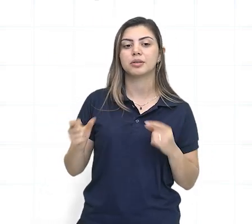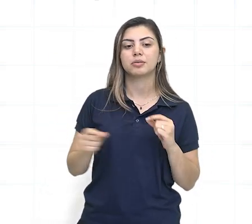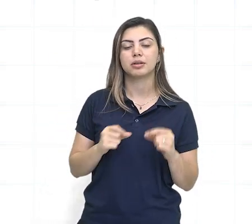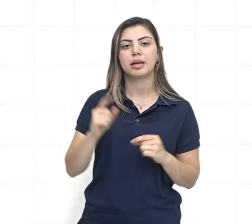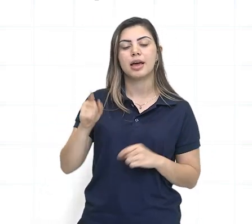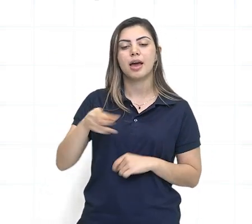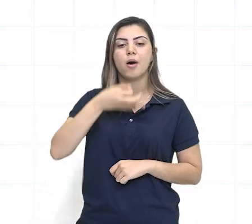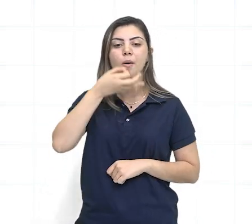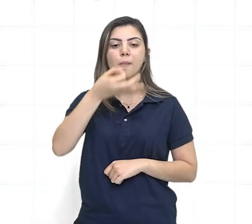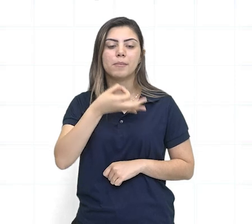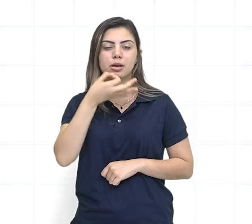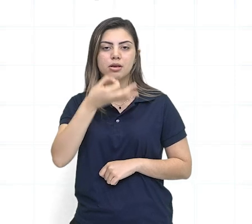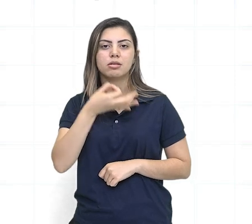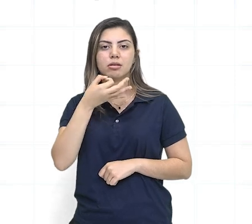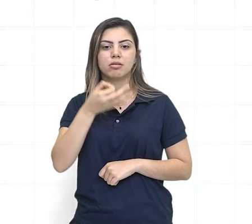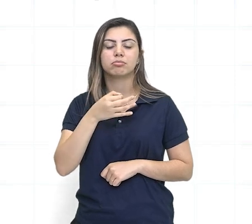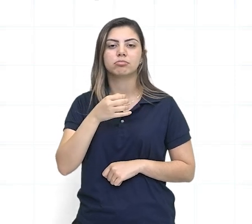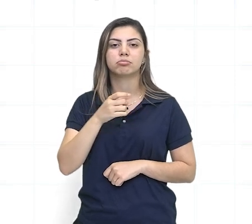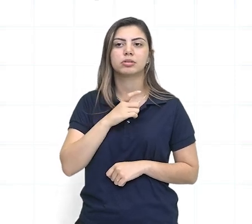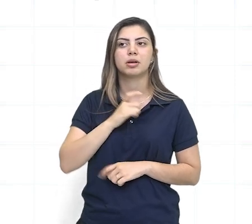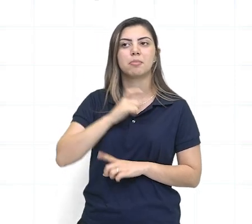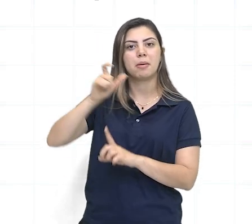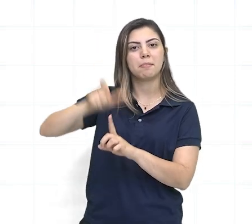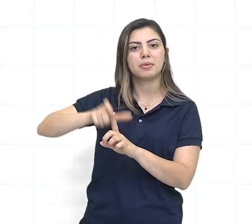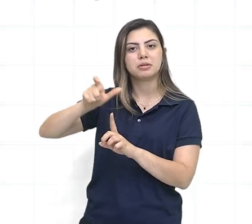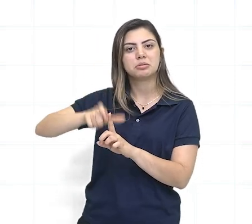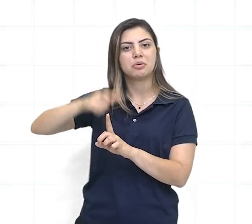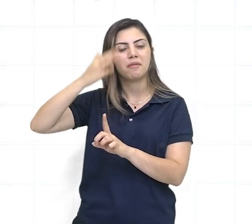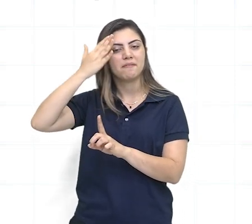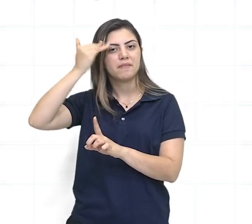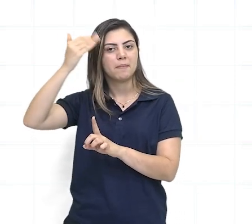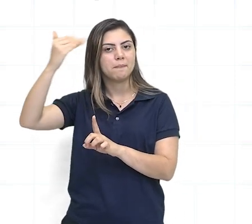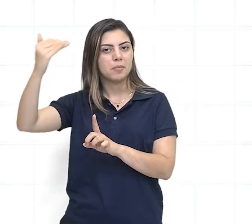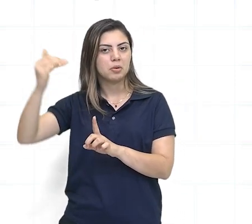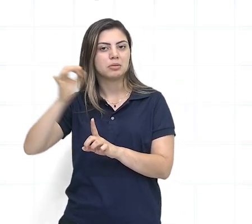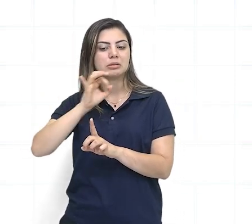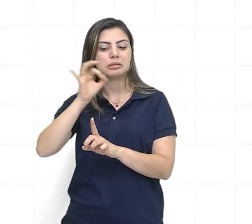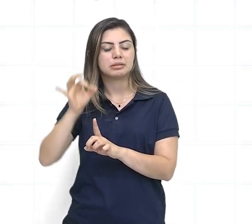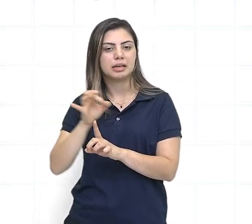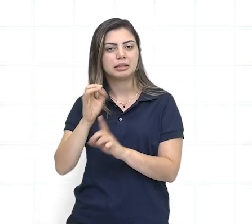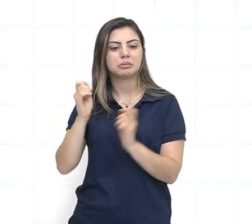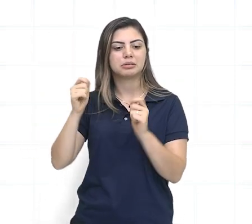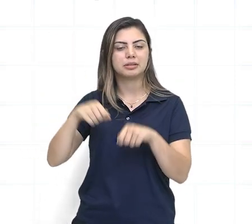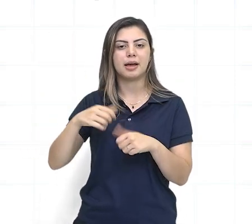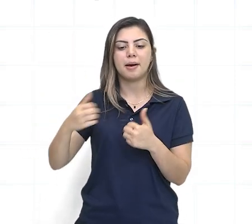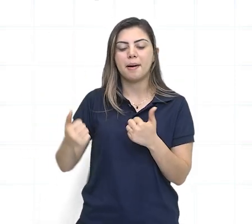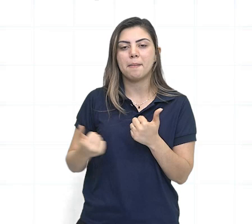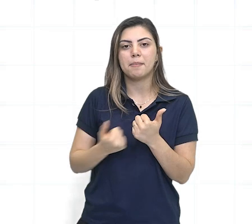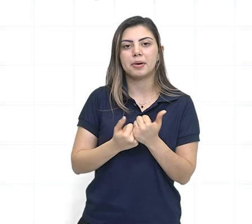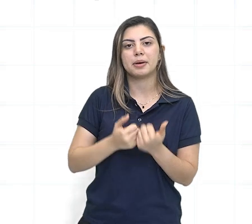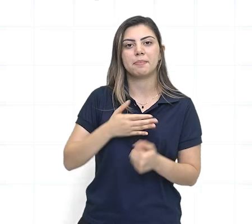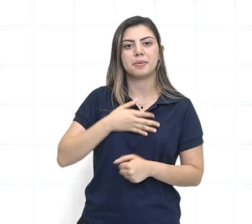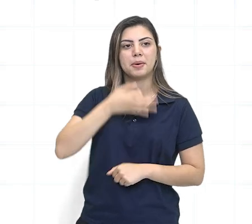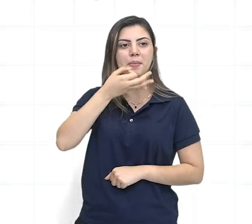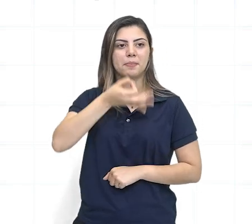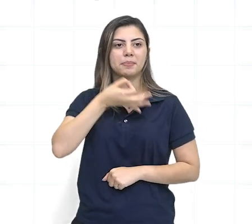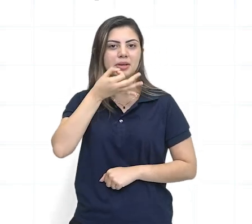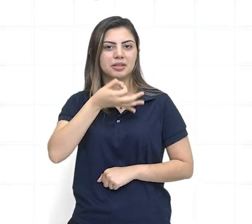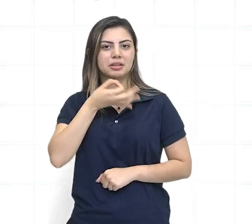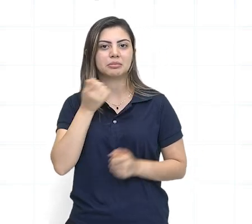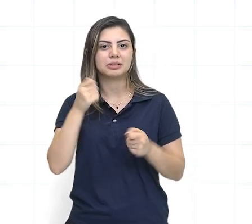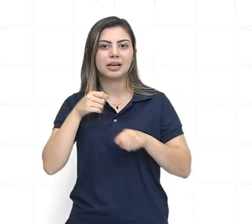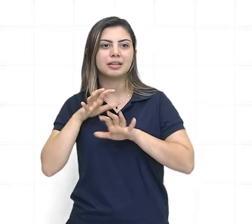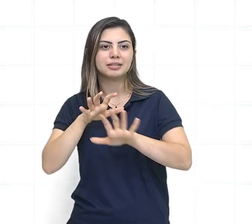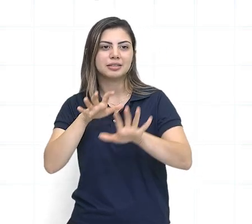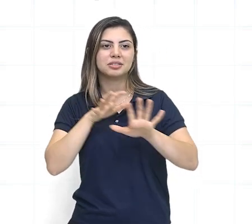vai trazer uma personalidade, né, conceituada para reforçar as ideias e